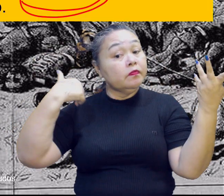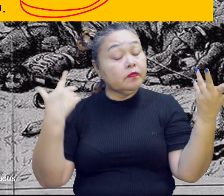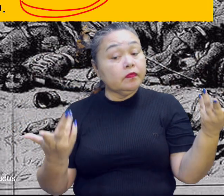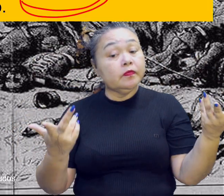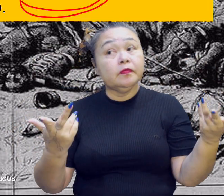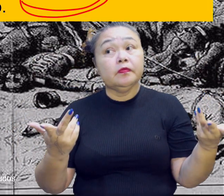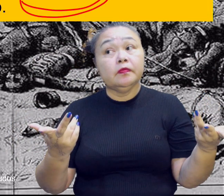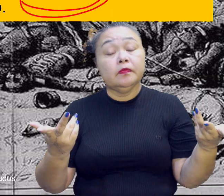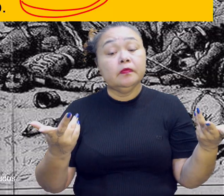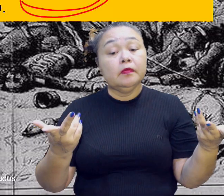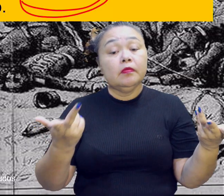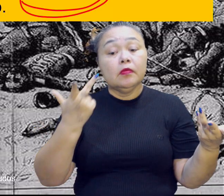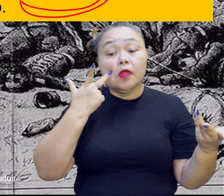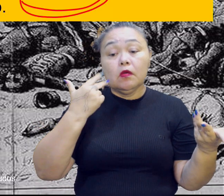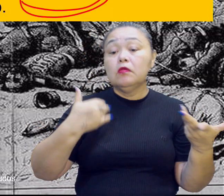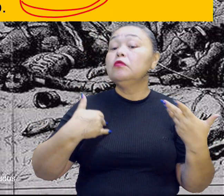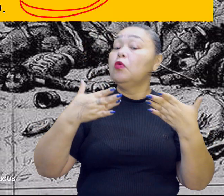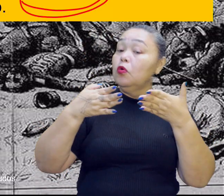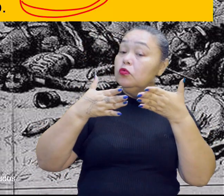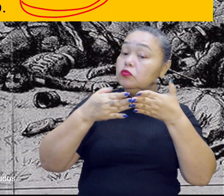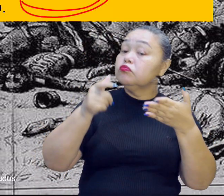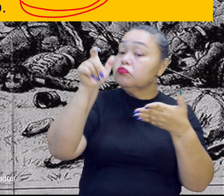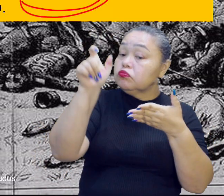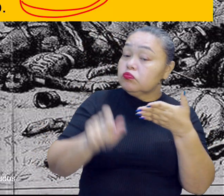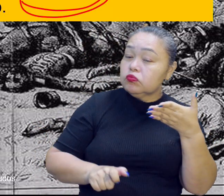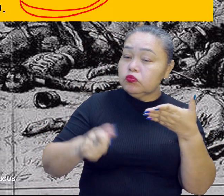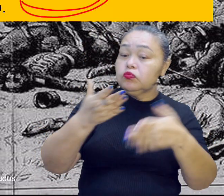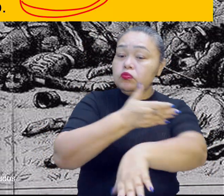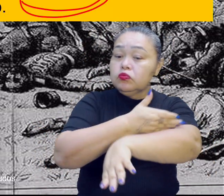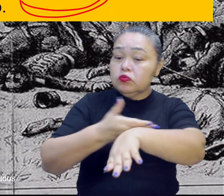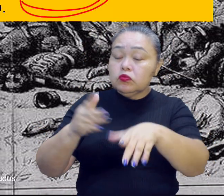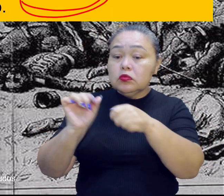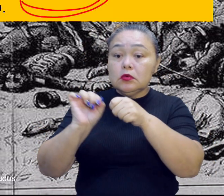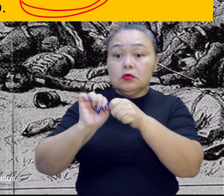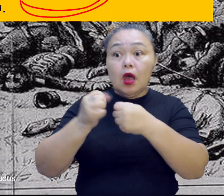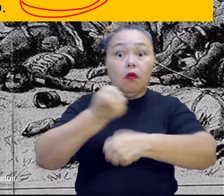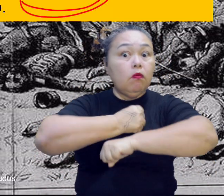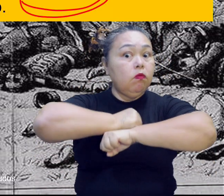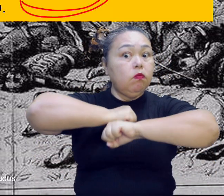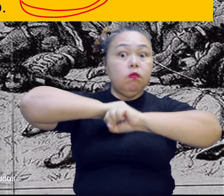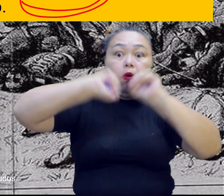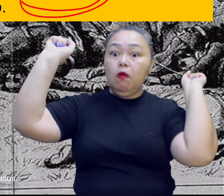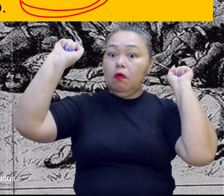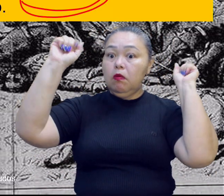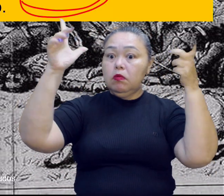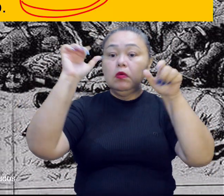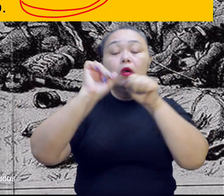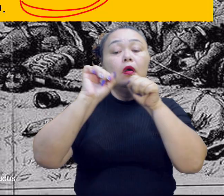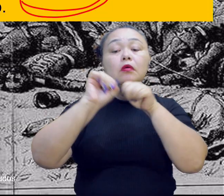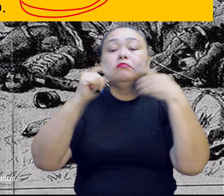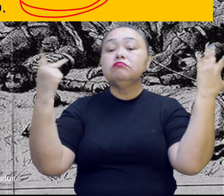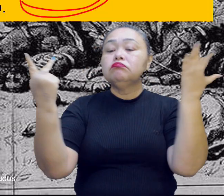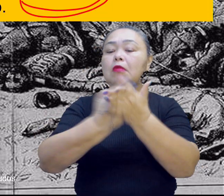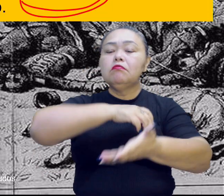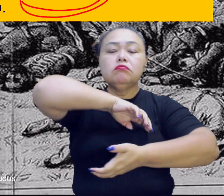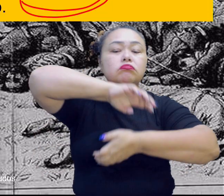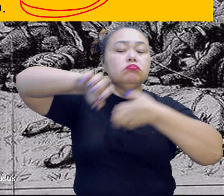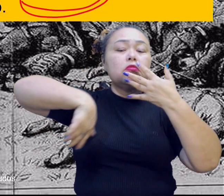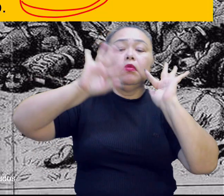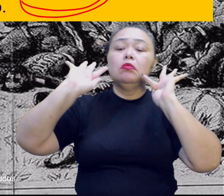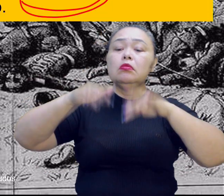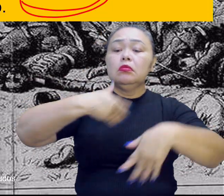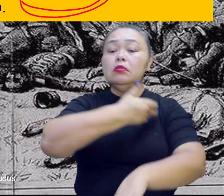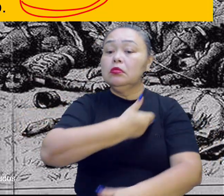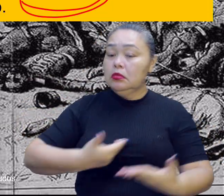os marinheiros vão ficar revoltosos com essa situação e vão causar uma revolta. No final,